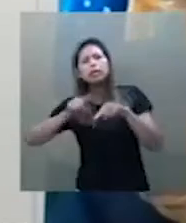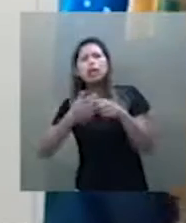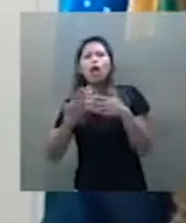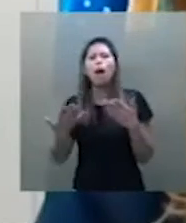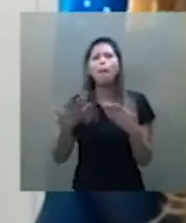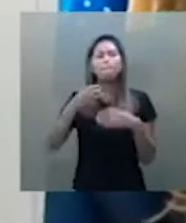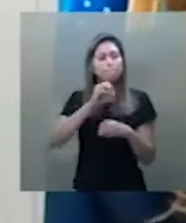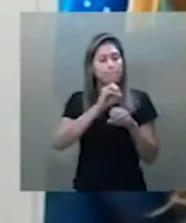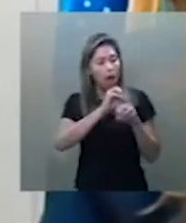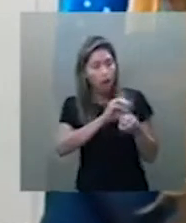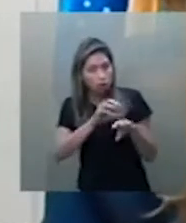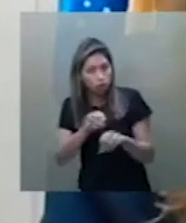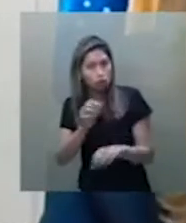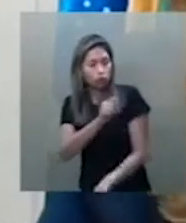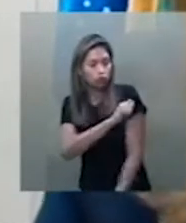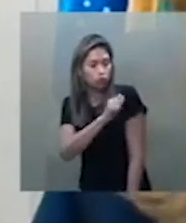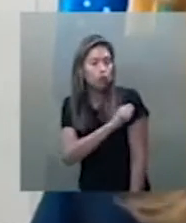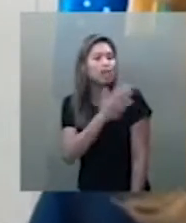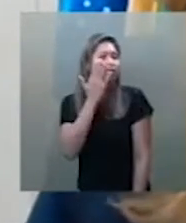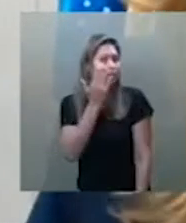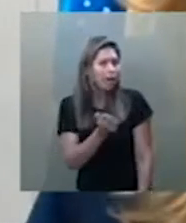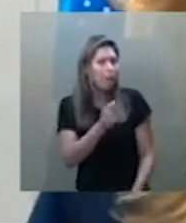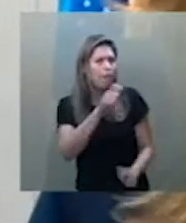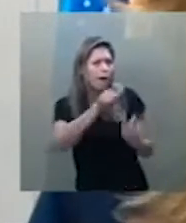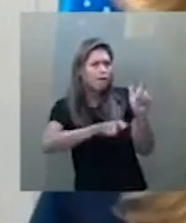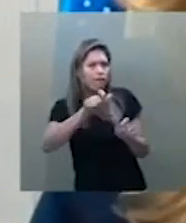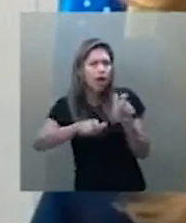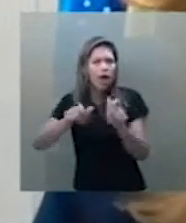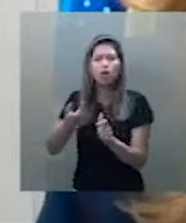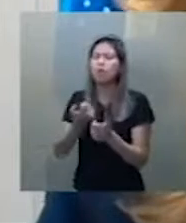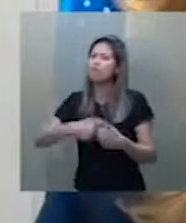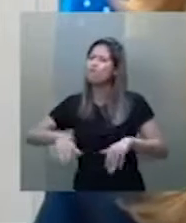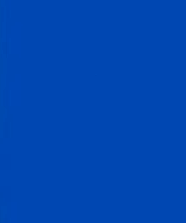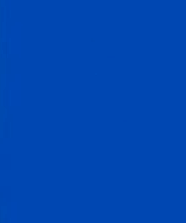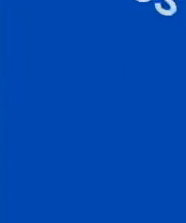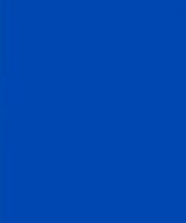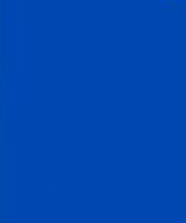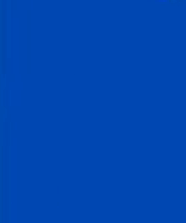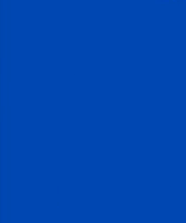Sabemos que muitos desses estudantes não foi oferecido o ensino remoto.